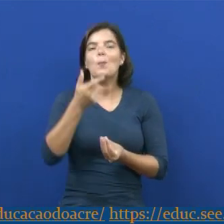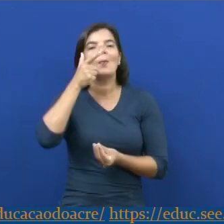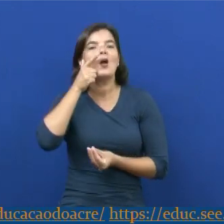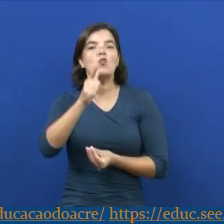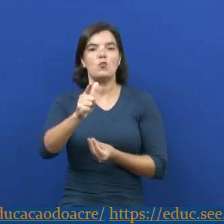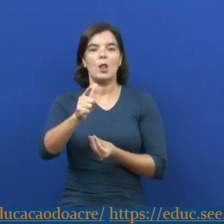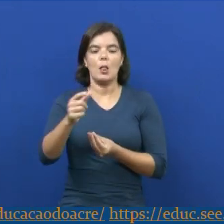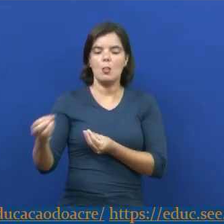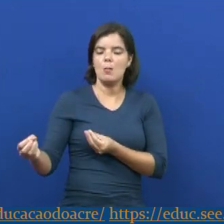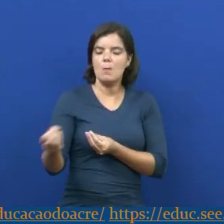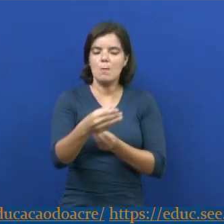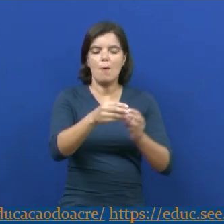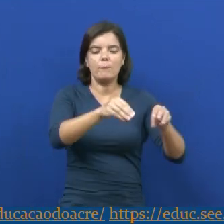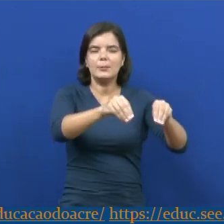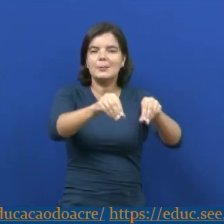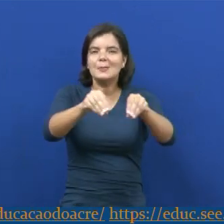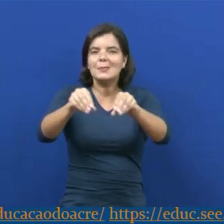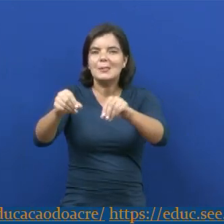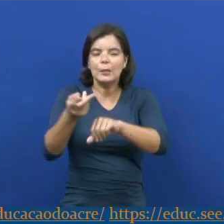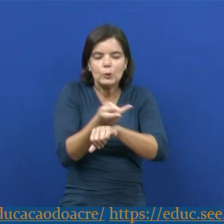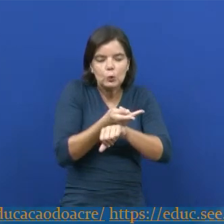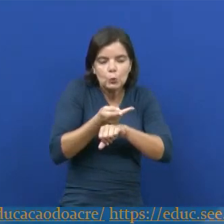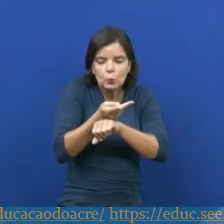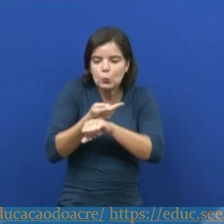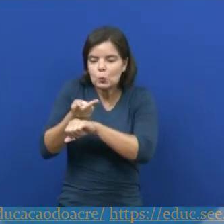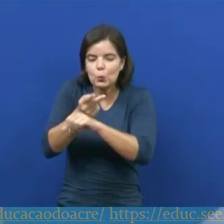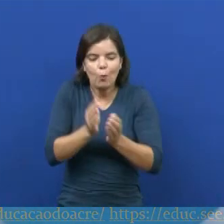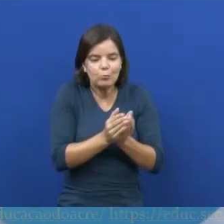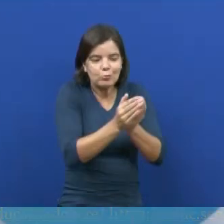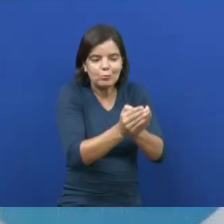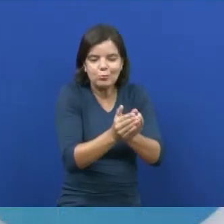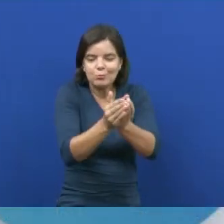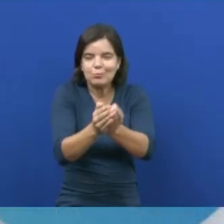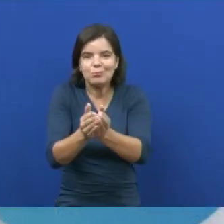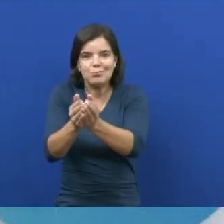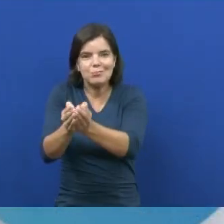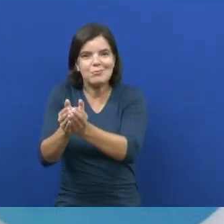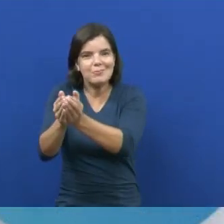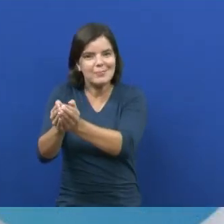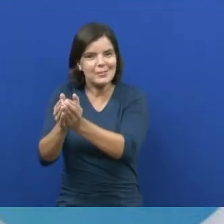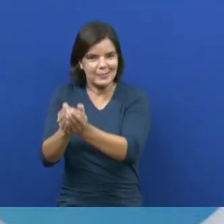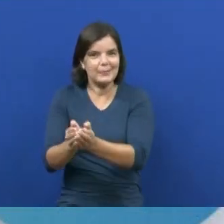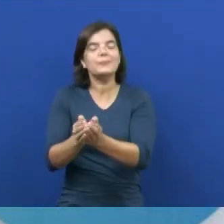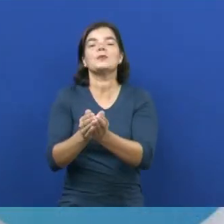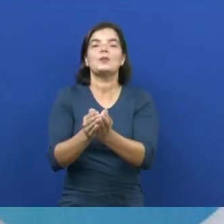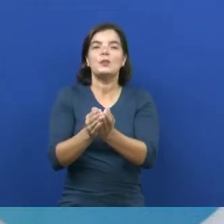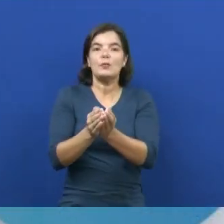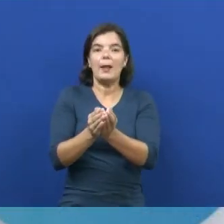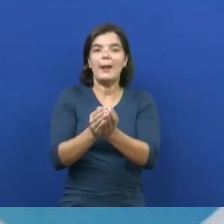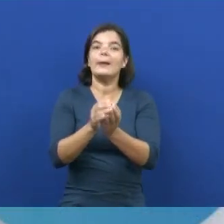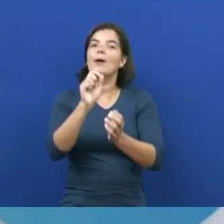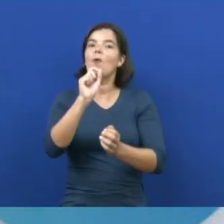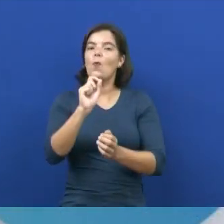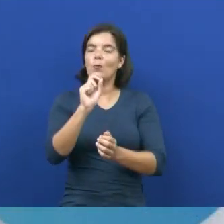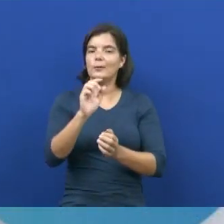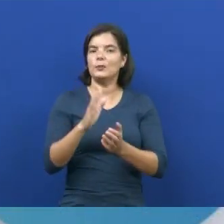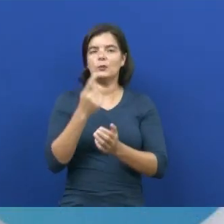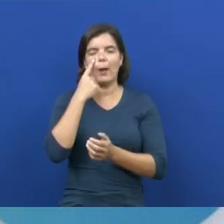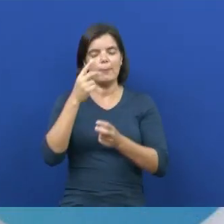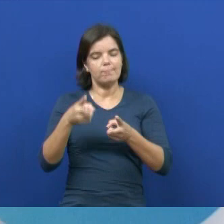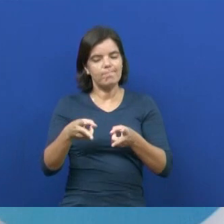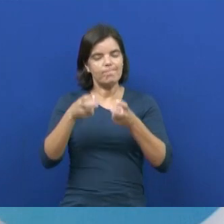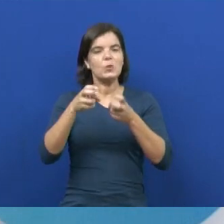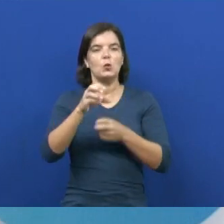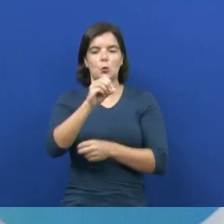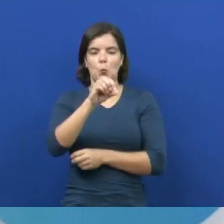conquistar novos territórios, buscando o quê? Buscando as especiarias no Oriente Médio, como vocês já